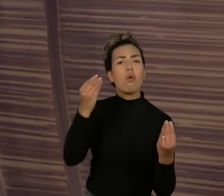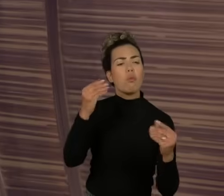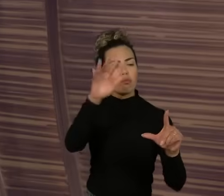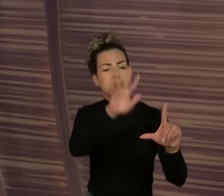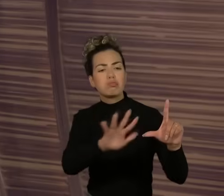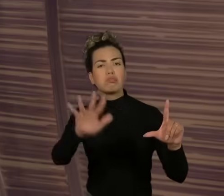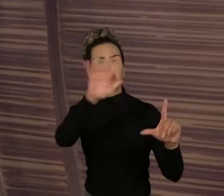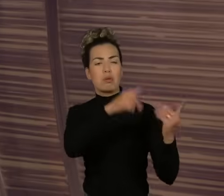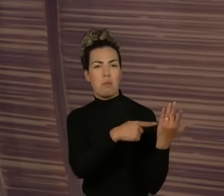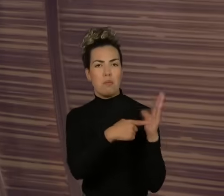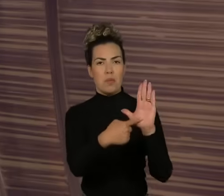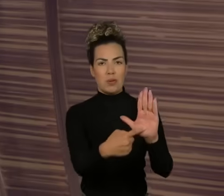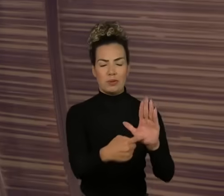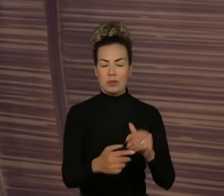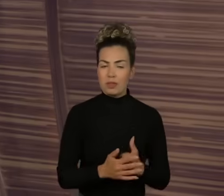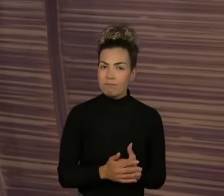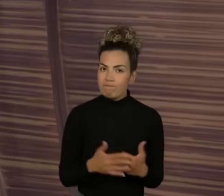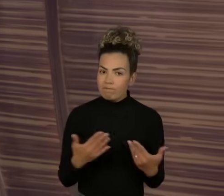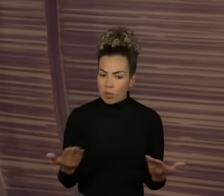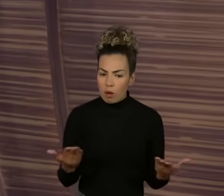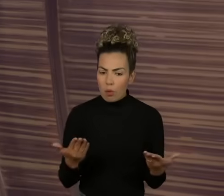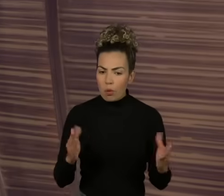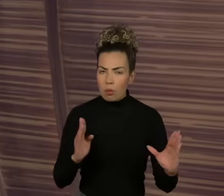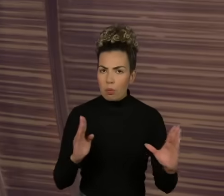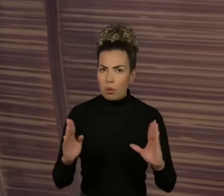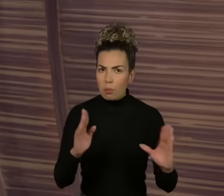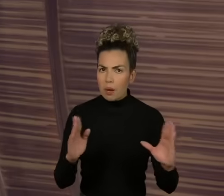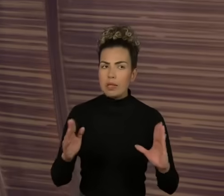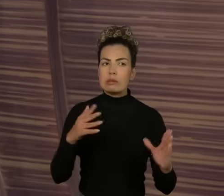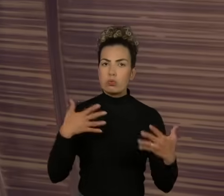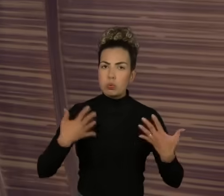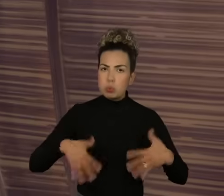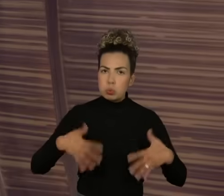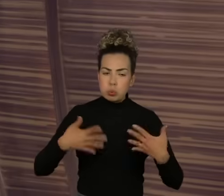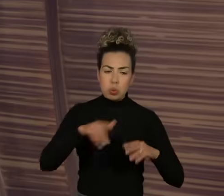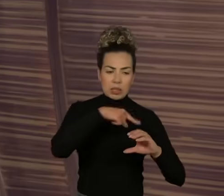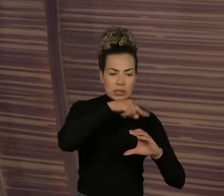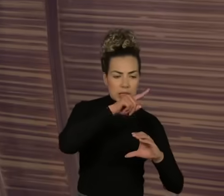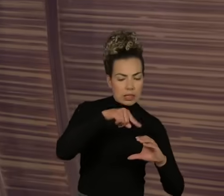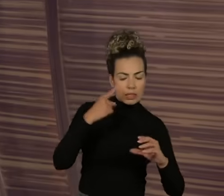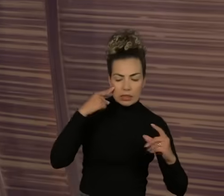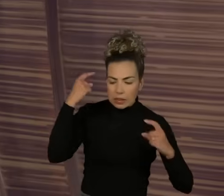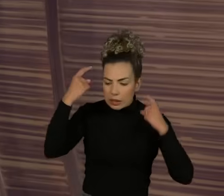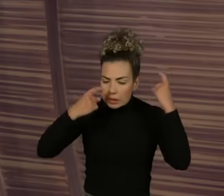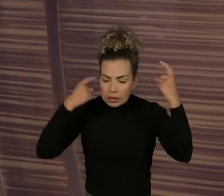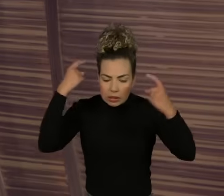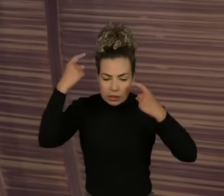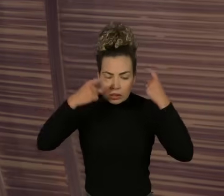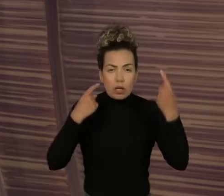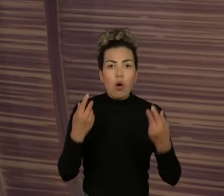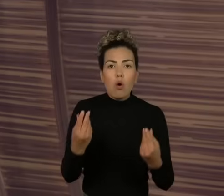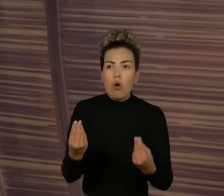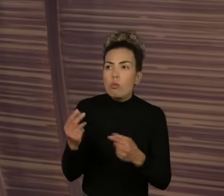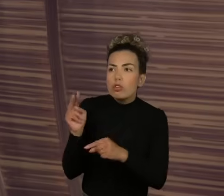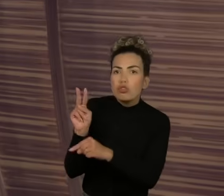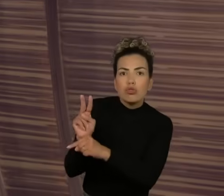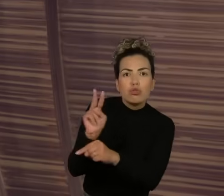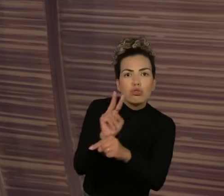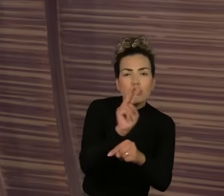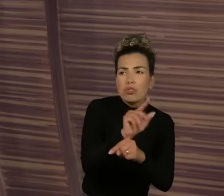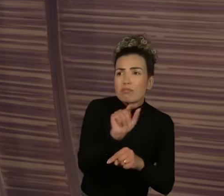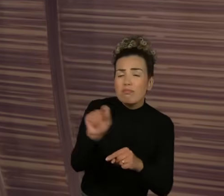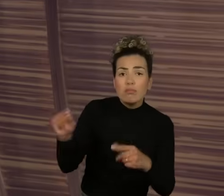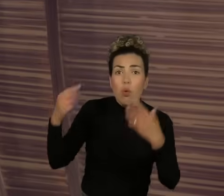Um fenômeno frequente preocupa cientistas e ONGs voltadas para a preservação da biodiversidade. Animais